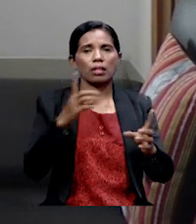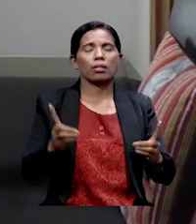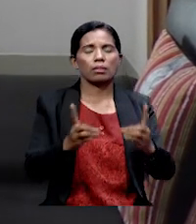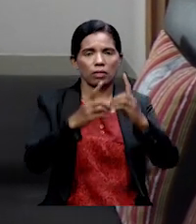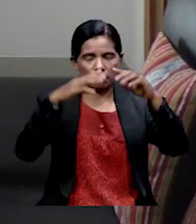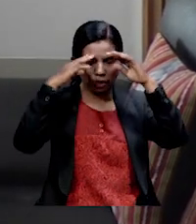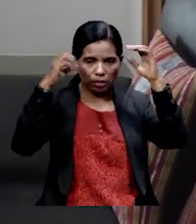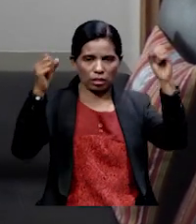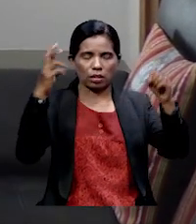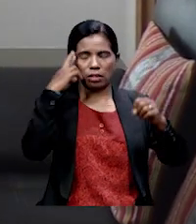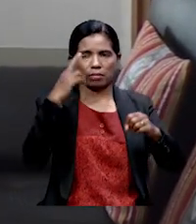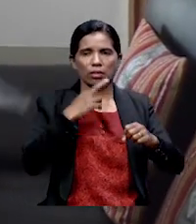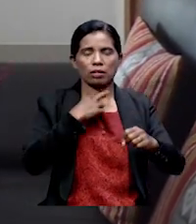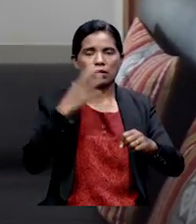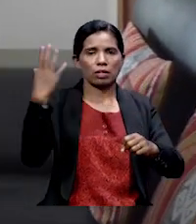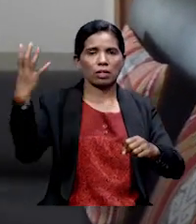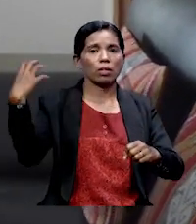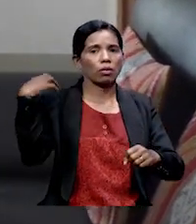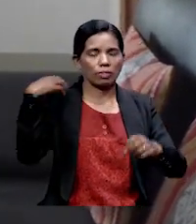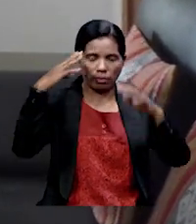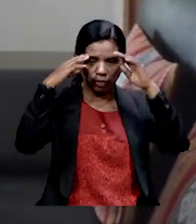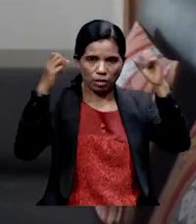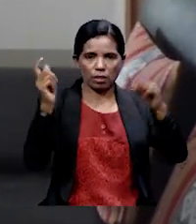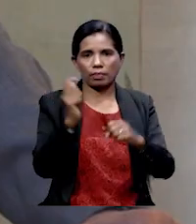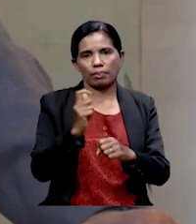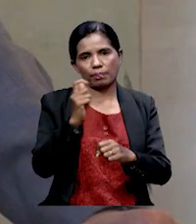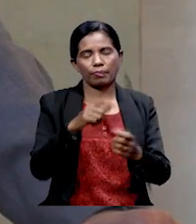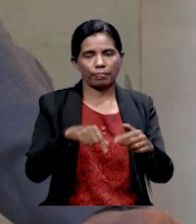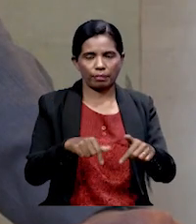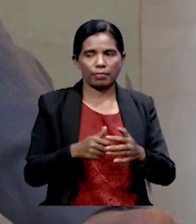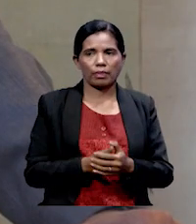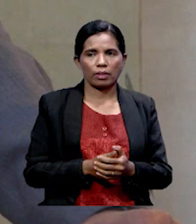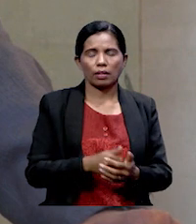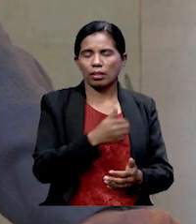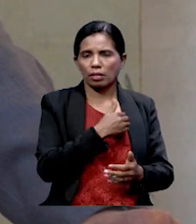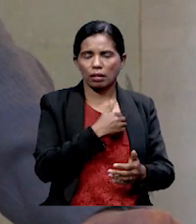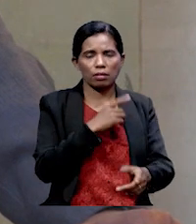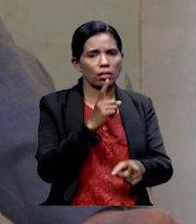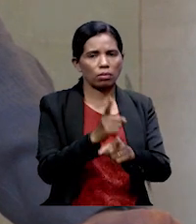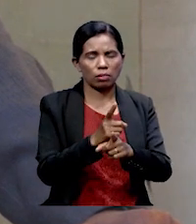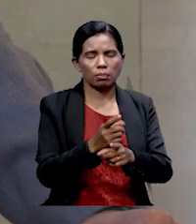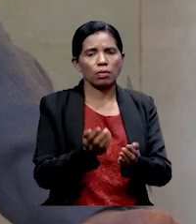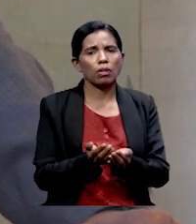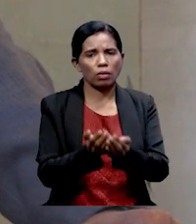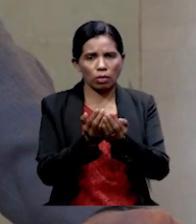republika José Ramos Horta ia palacio presidencial tersane. Sidak ia certeza ba rohak solok, saya magdahin lai